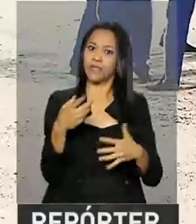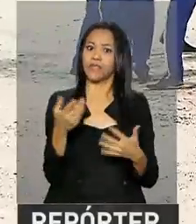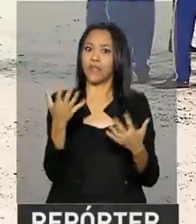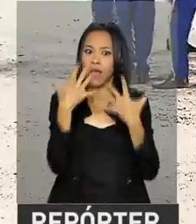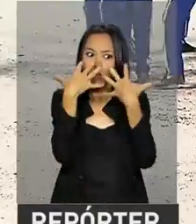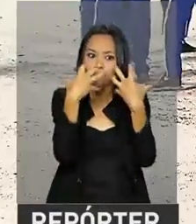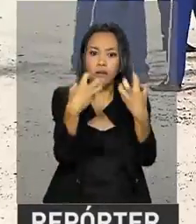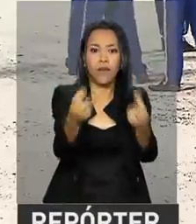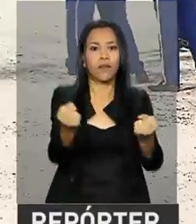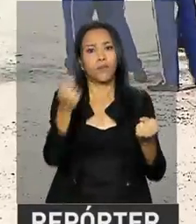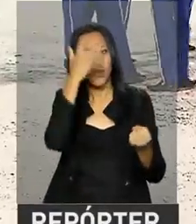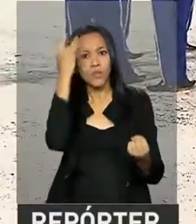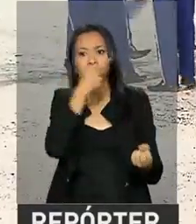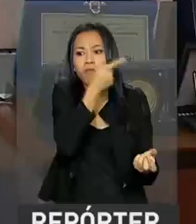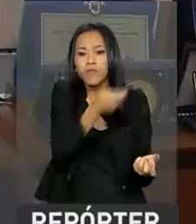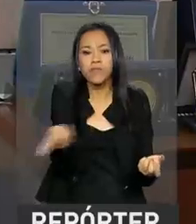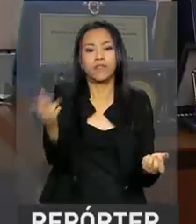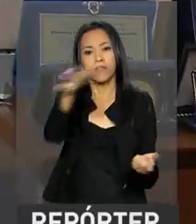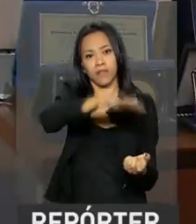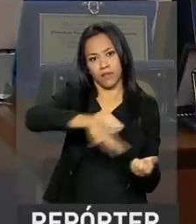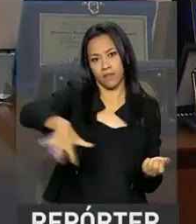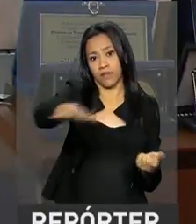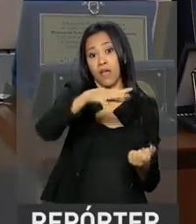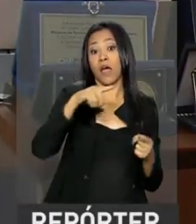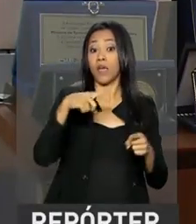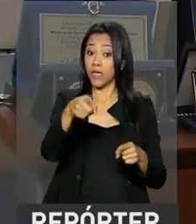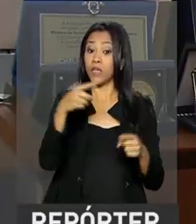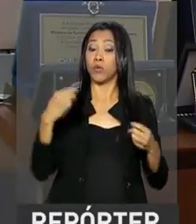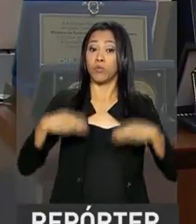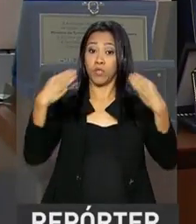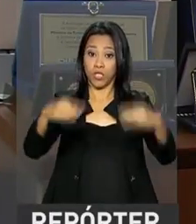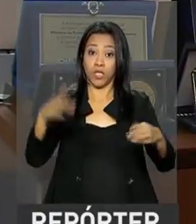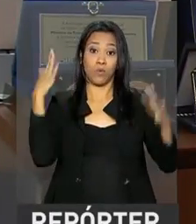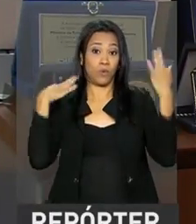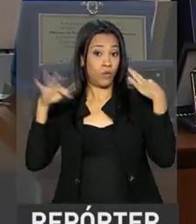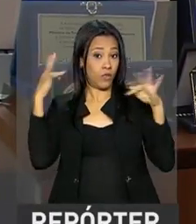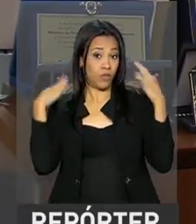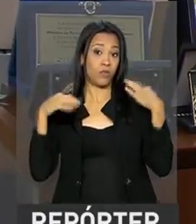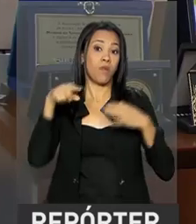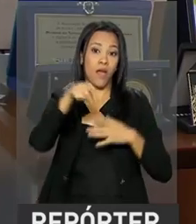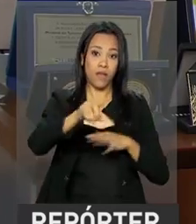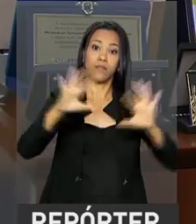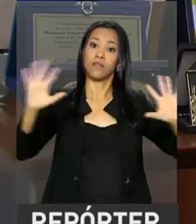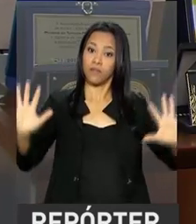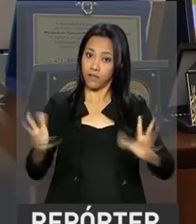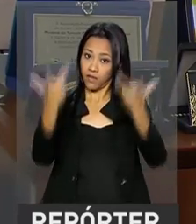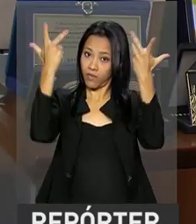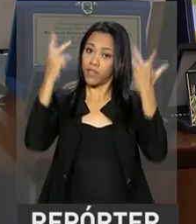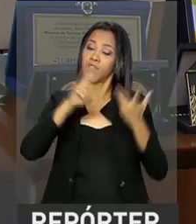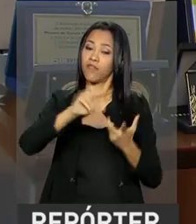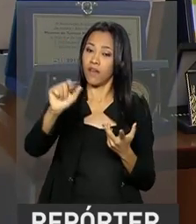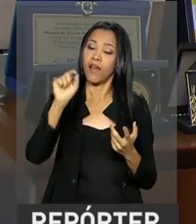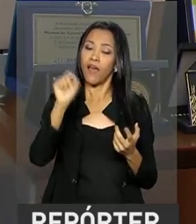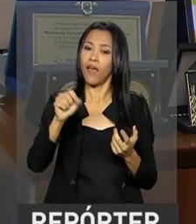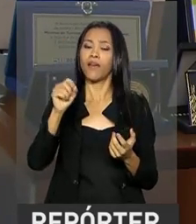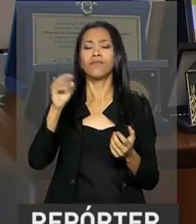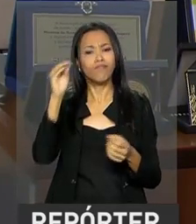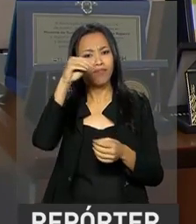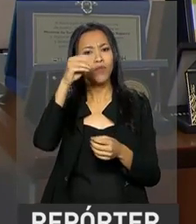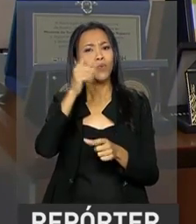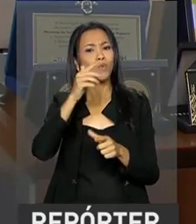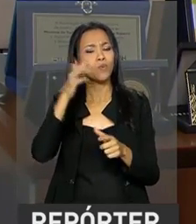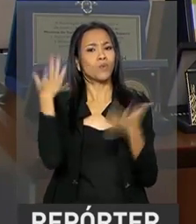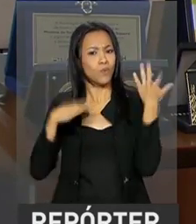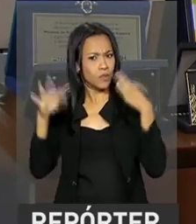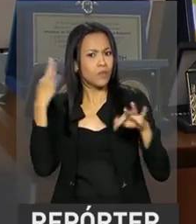atrair visitantes. E se depender do Ministério do Turismo, a celebração cultural será transformada em um produto turístico de